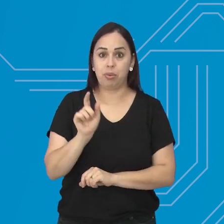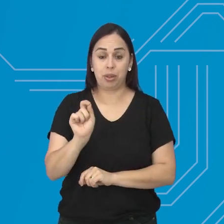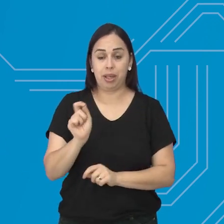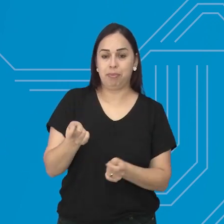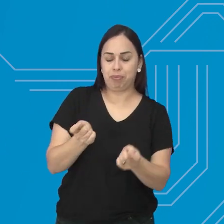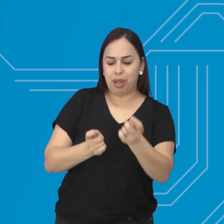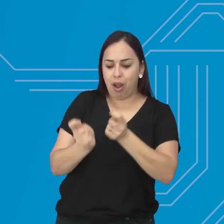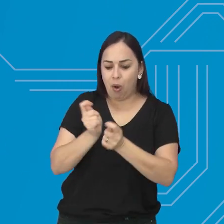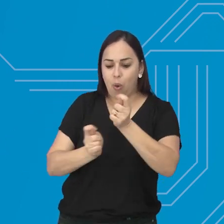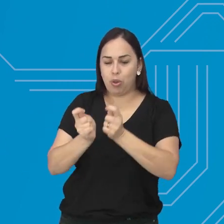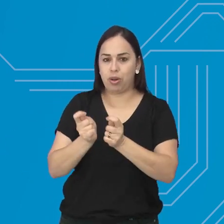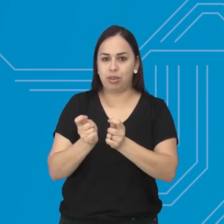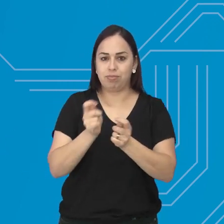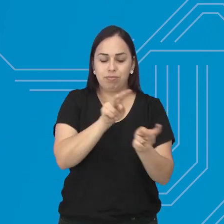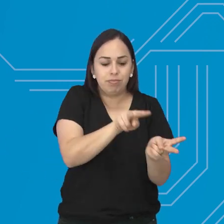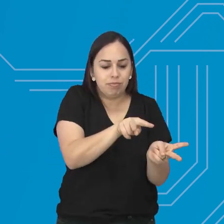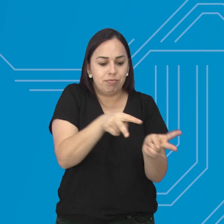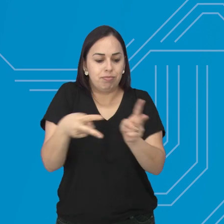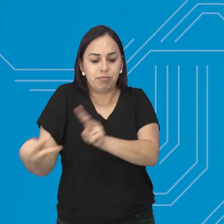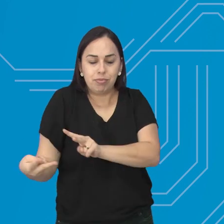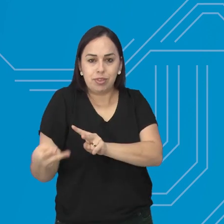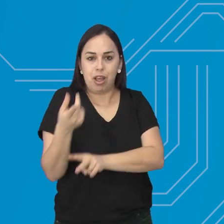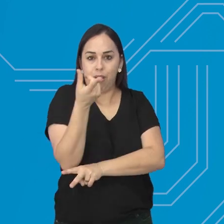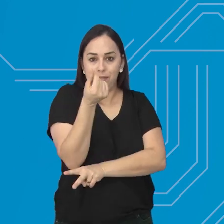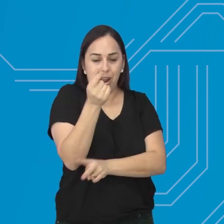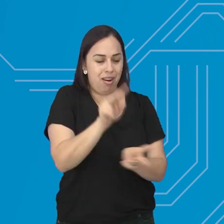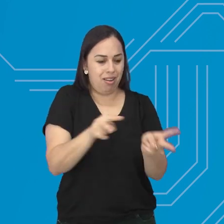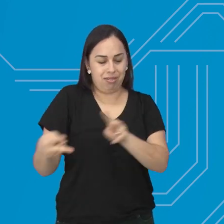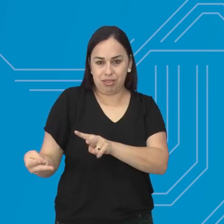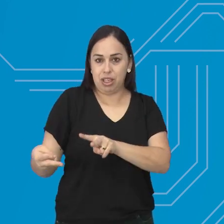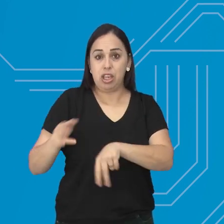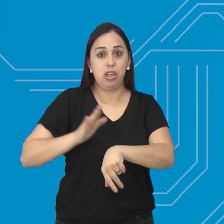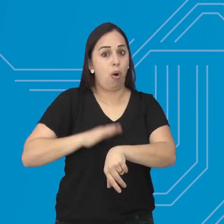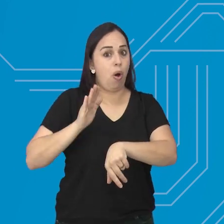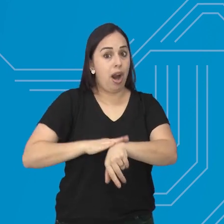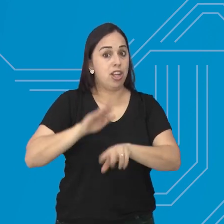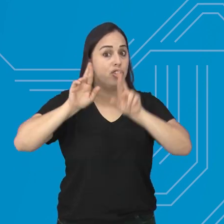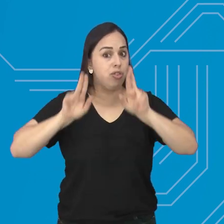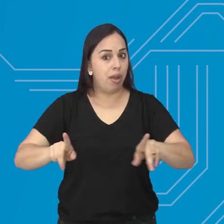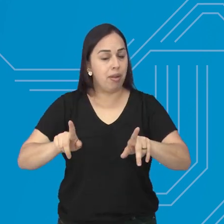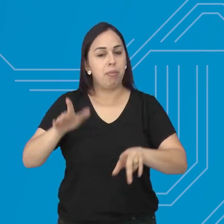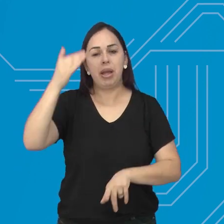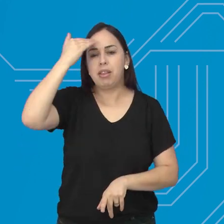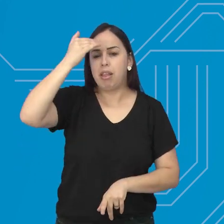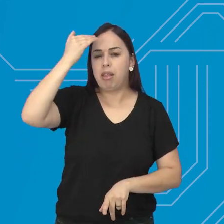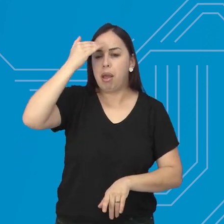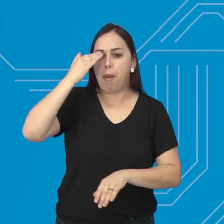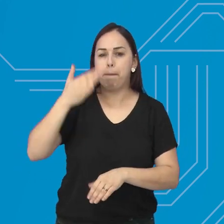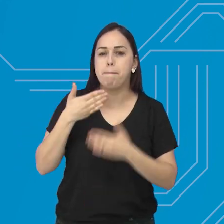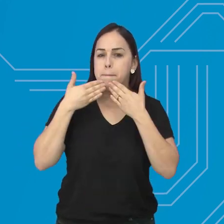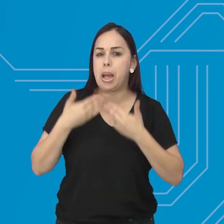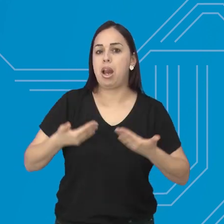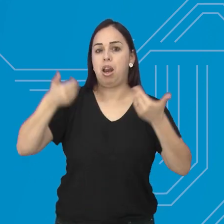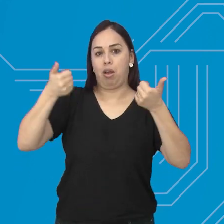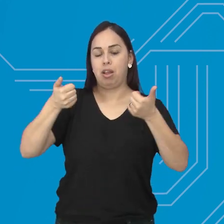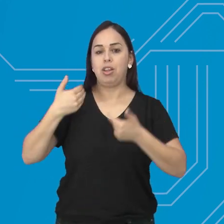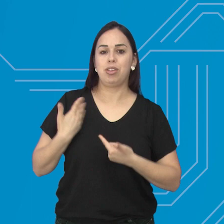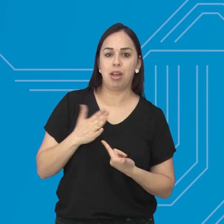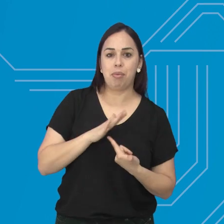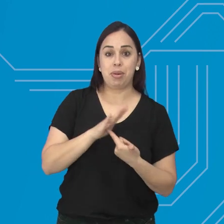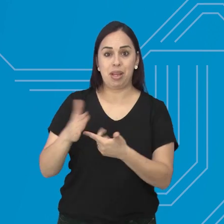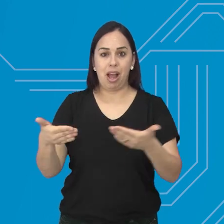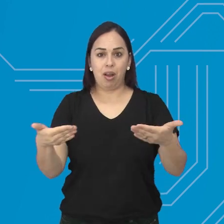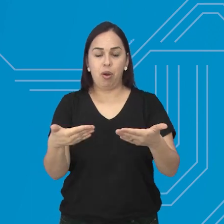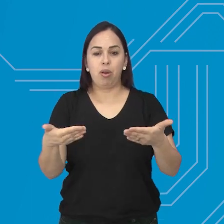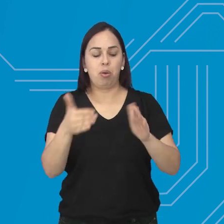Uma novidade é um controle maior sobre os valores das transações em diferentes horários. E para te ajudar a entender melhor,